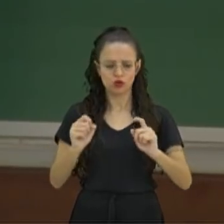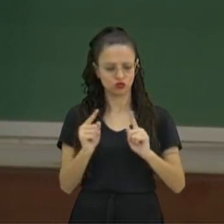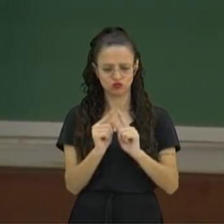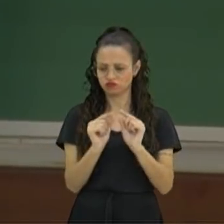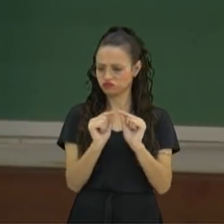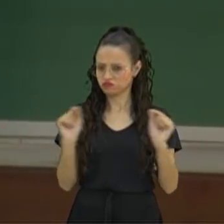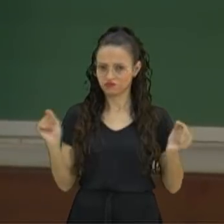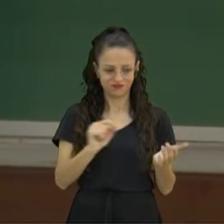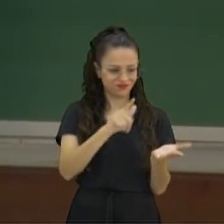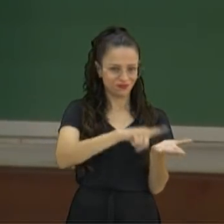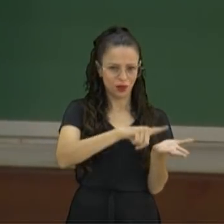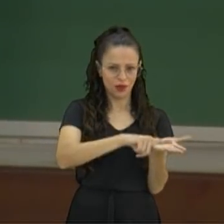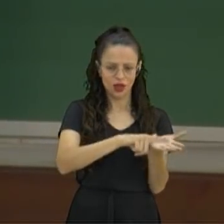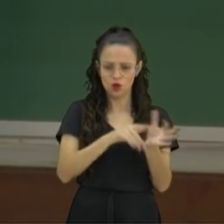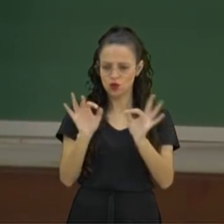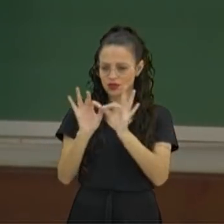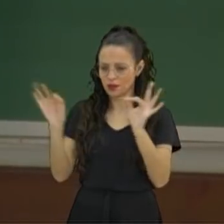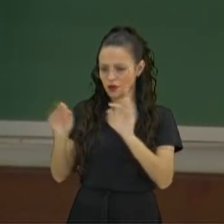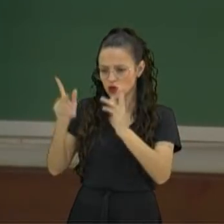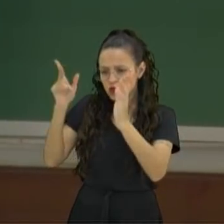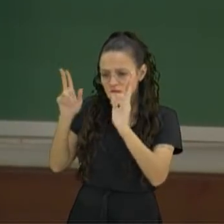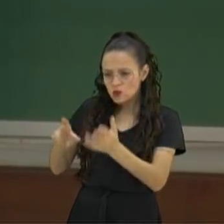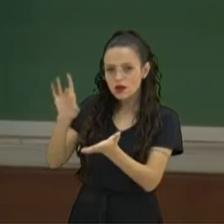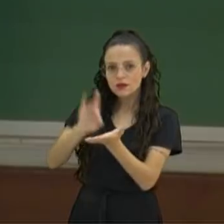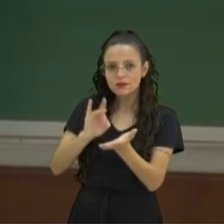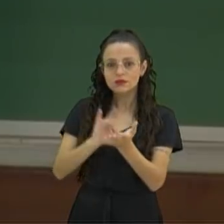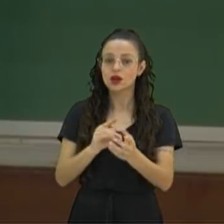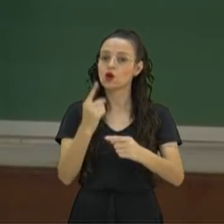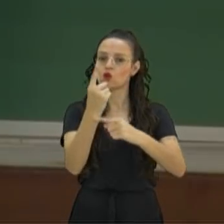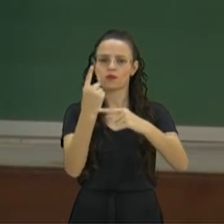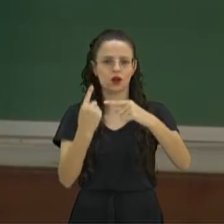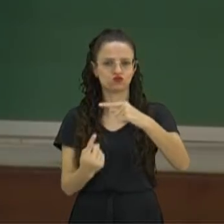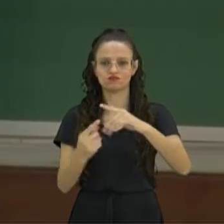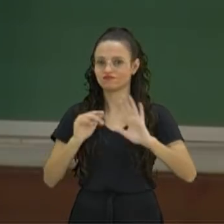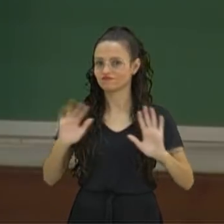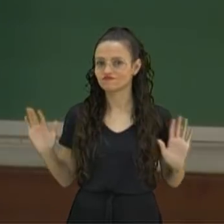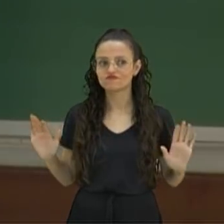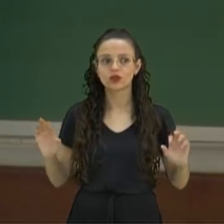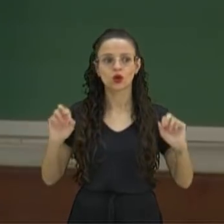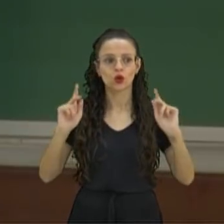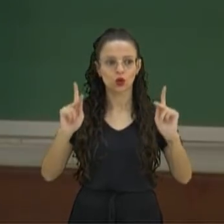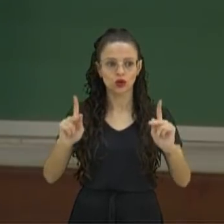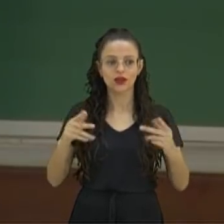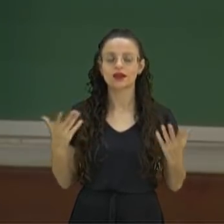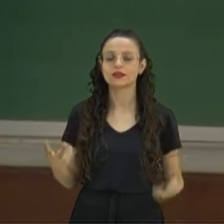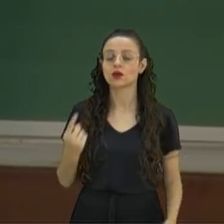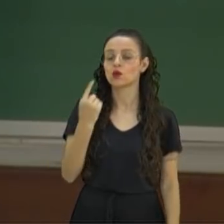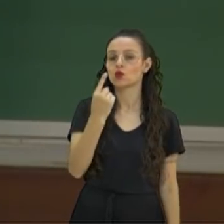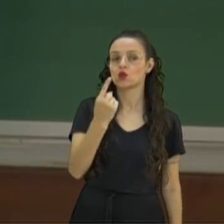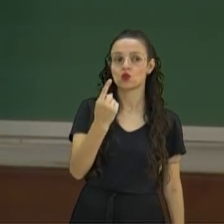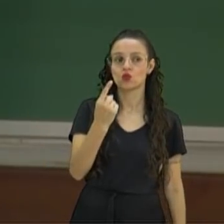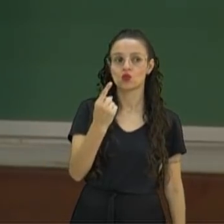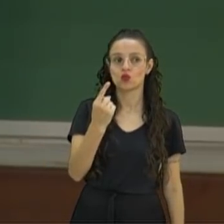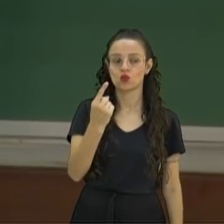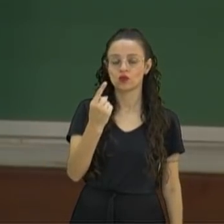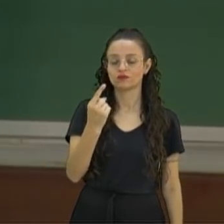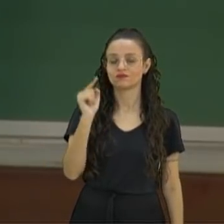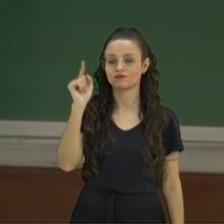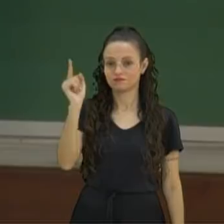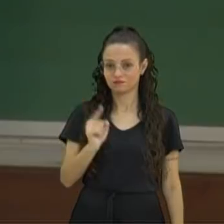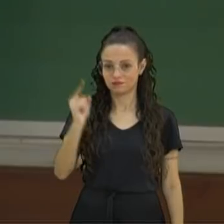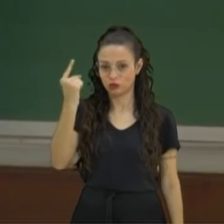tamanho real no papel. Então, a escala vai ser de 1 para 1, ok? Por isso que eu digo que é a escala